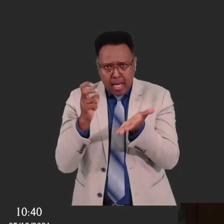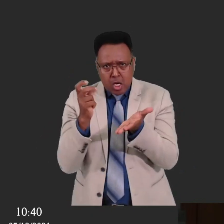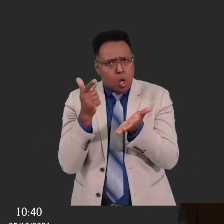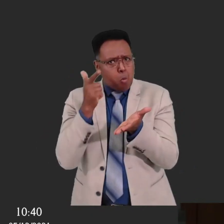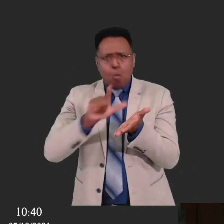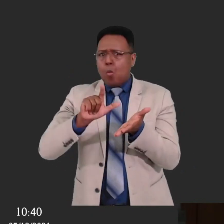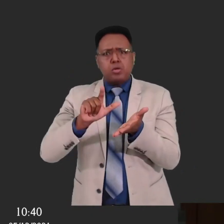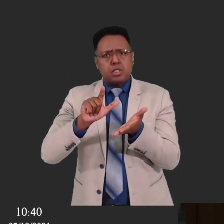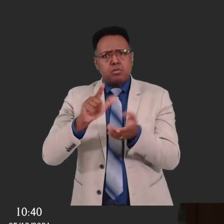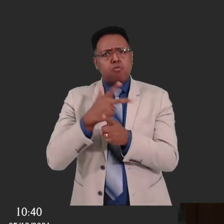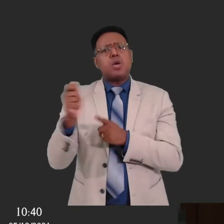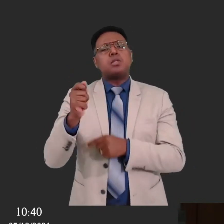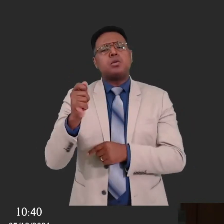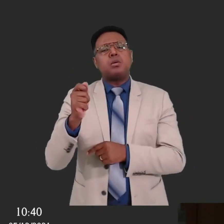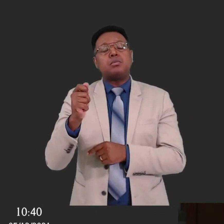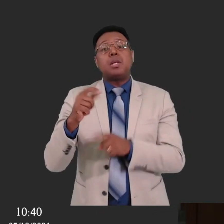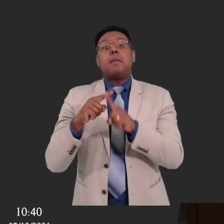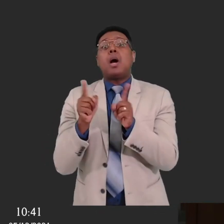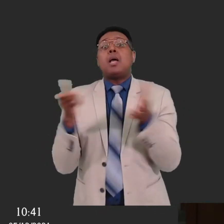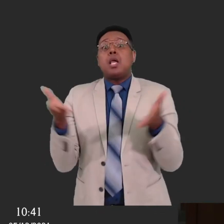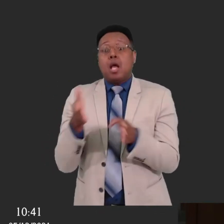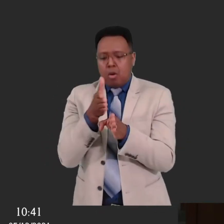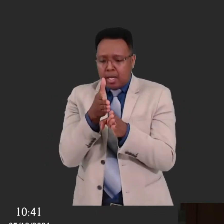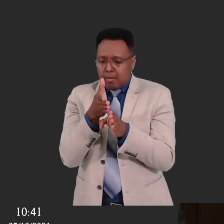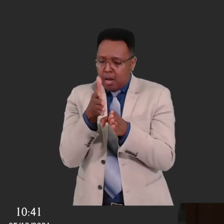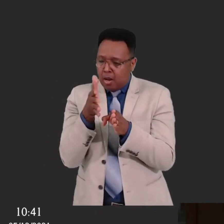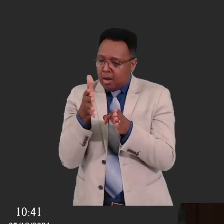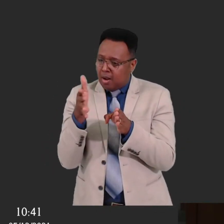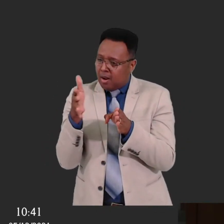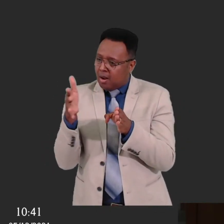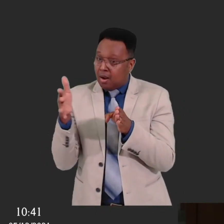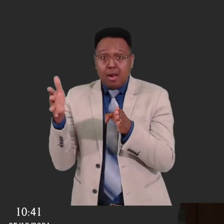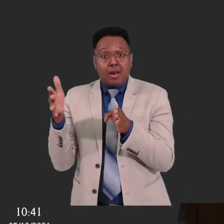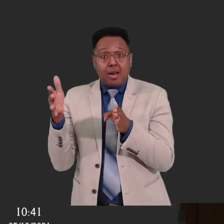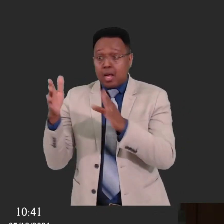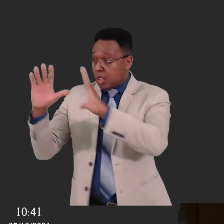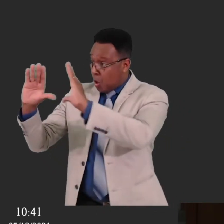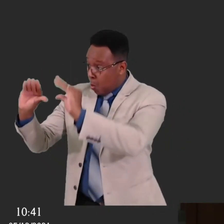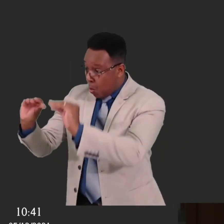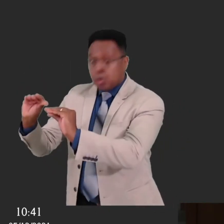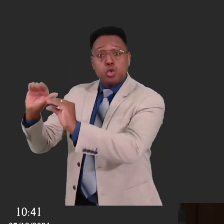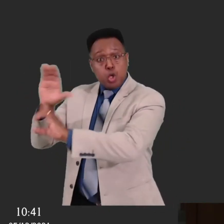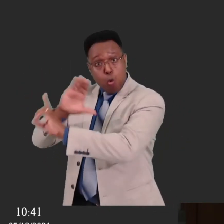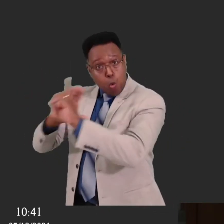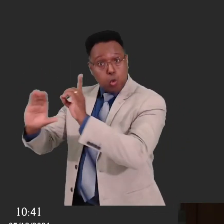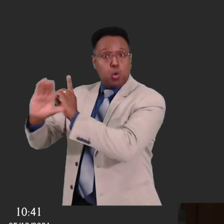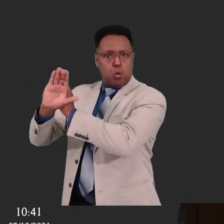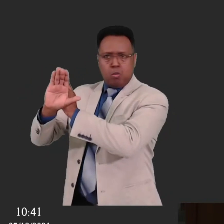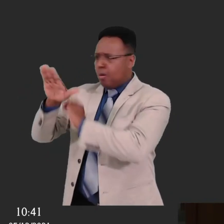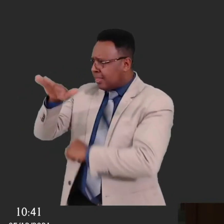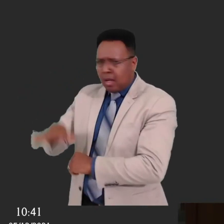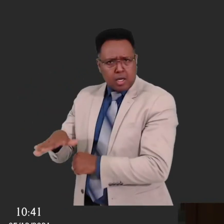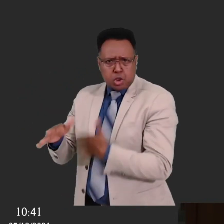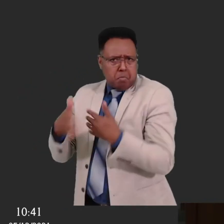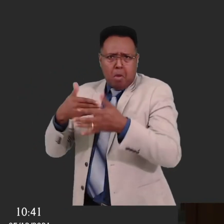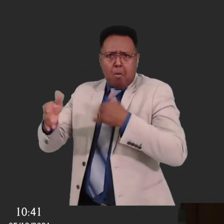horas em diante, até a outra vez que estivermos reunidos, à noite, hoje ou a hora que for,